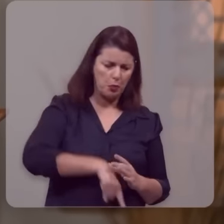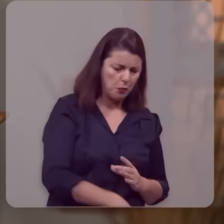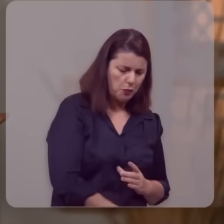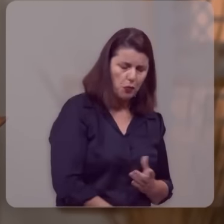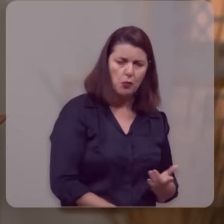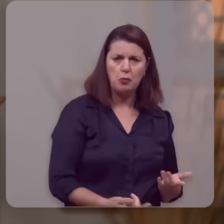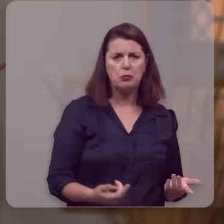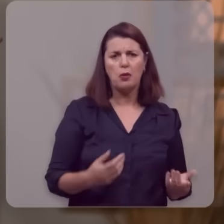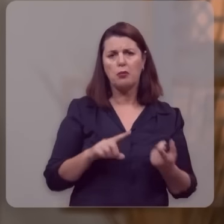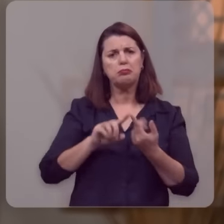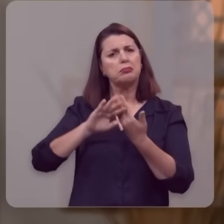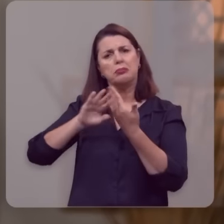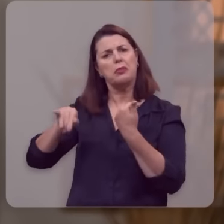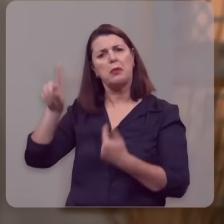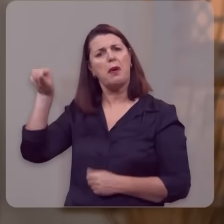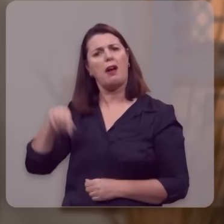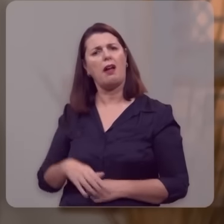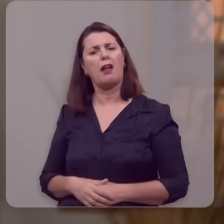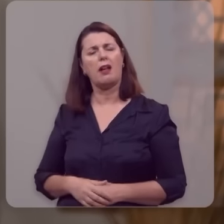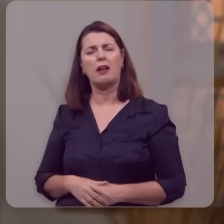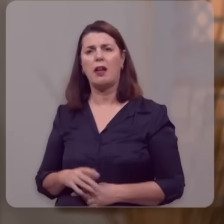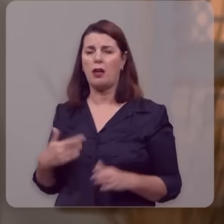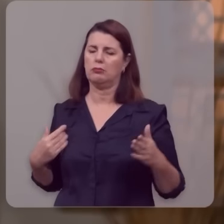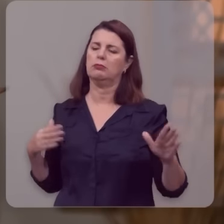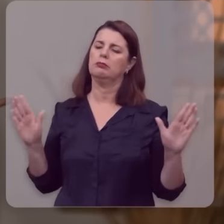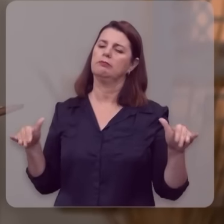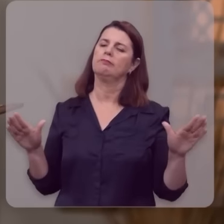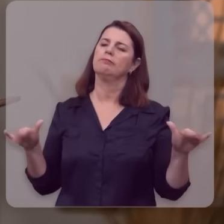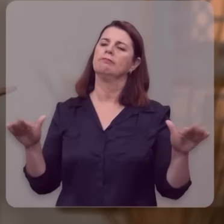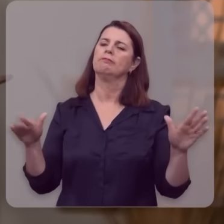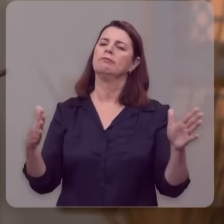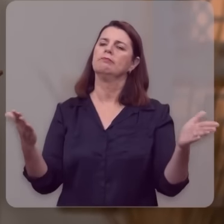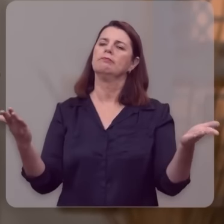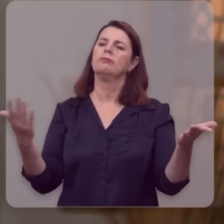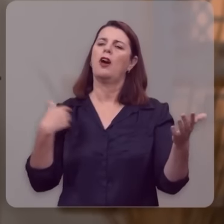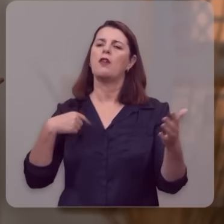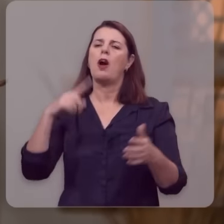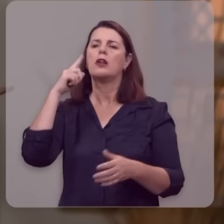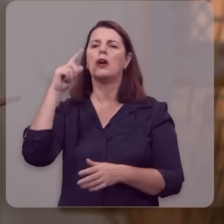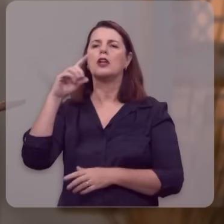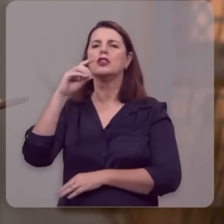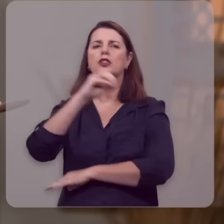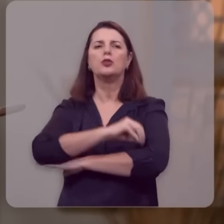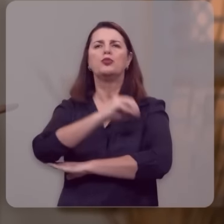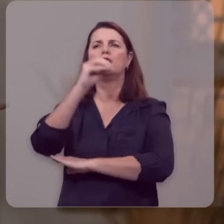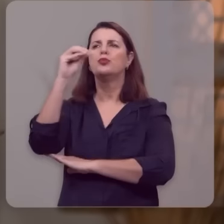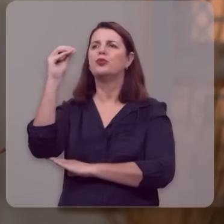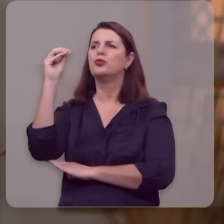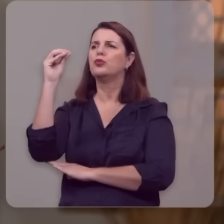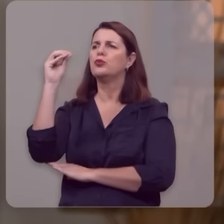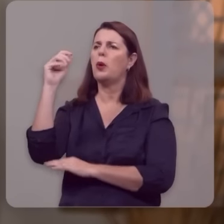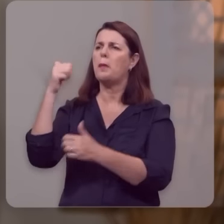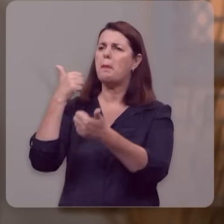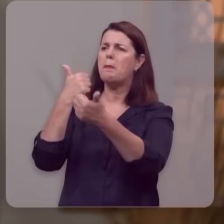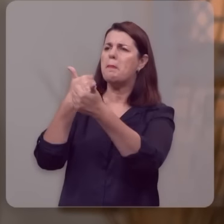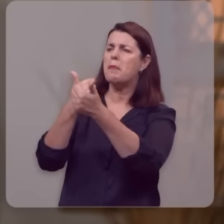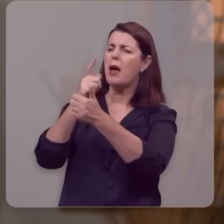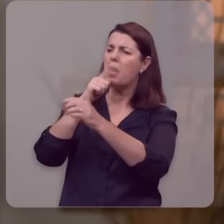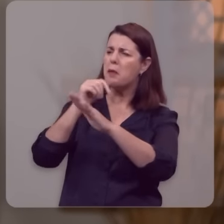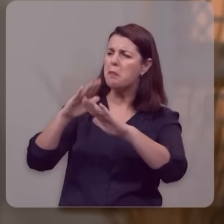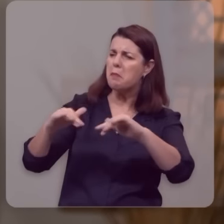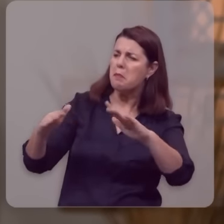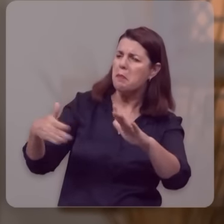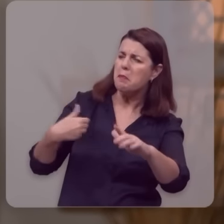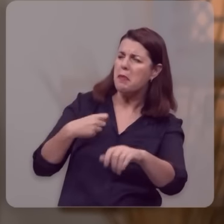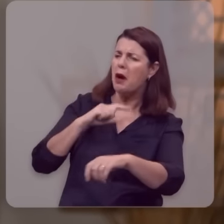você de Deus se tomais asas da Alvorada e me detenho no Confins dos mares num mundo que ainda não